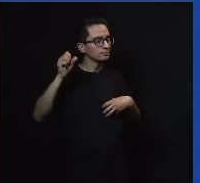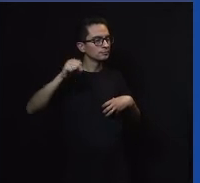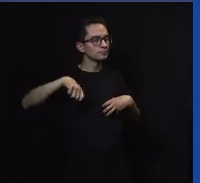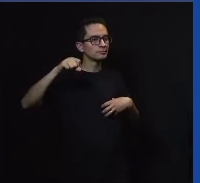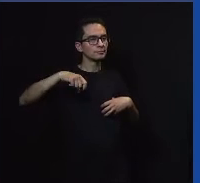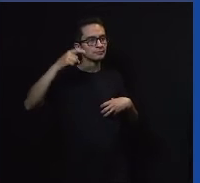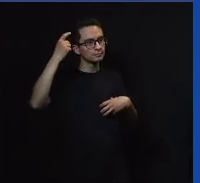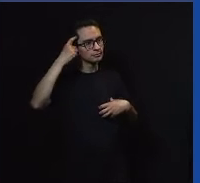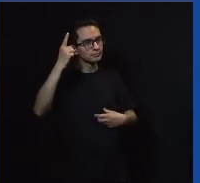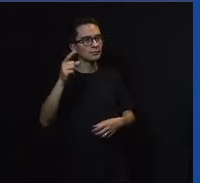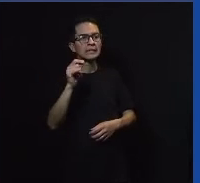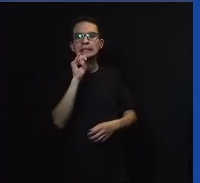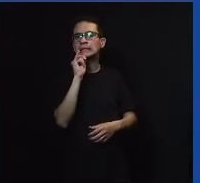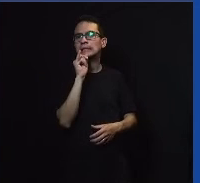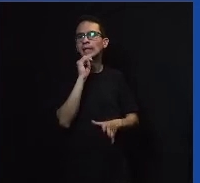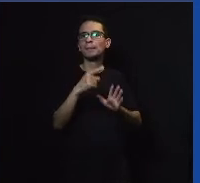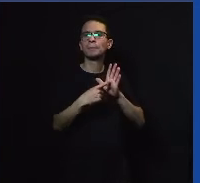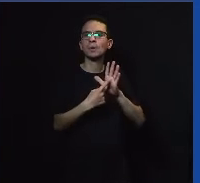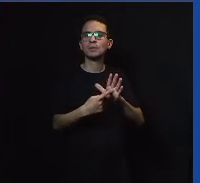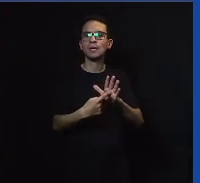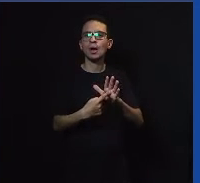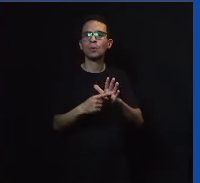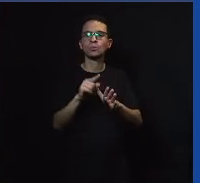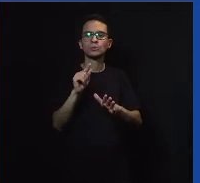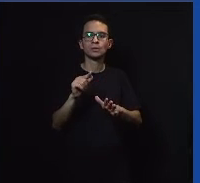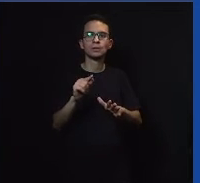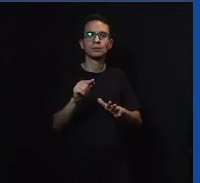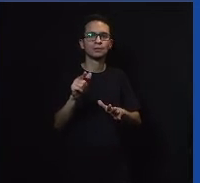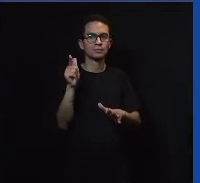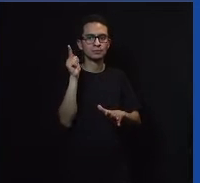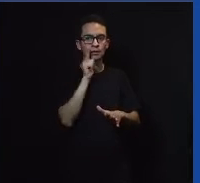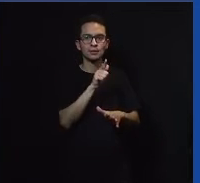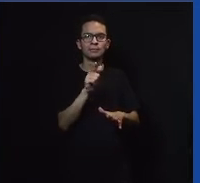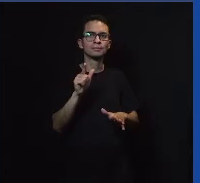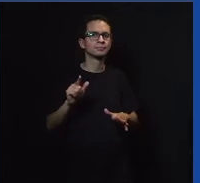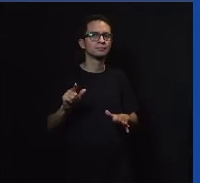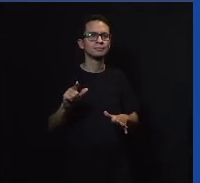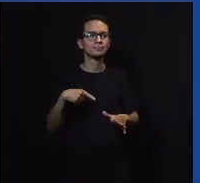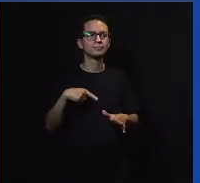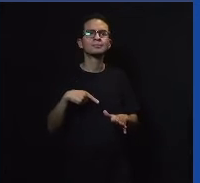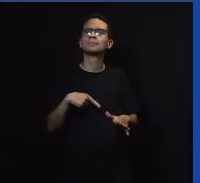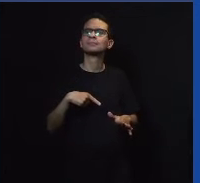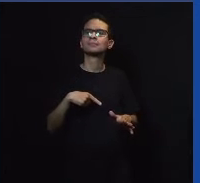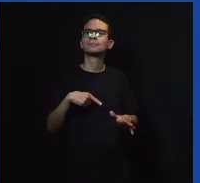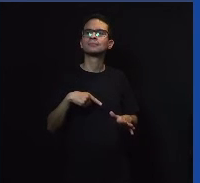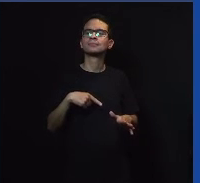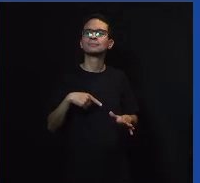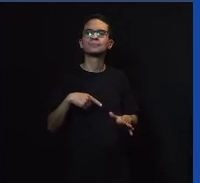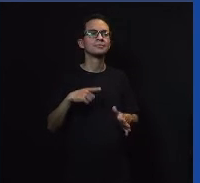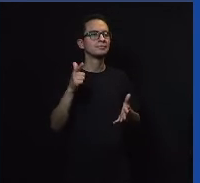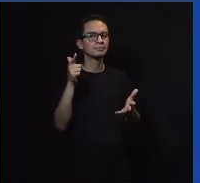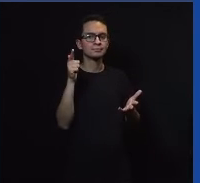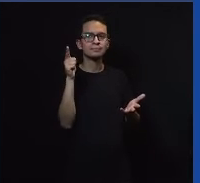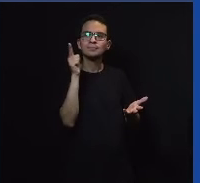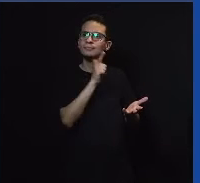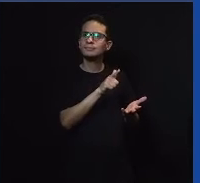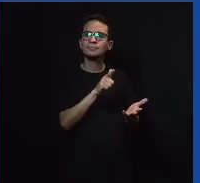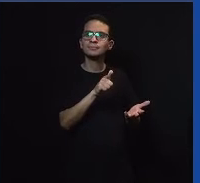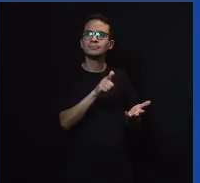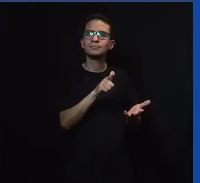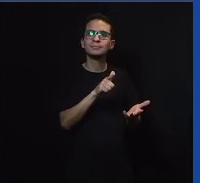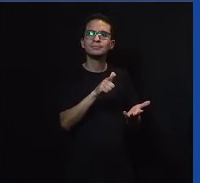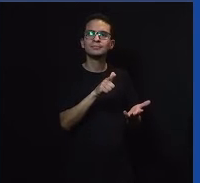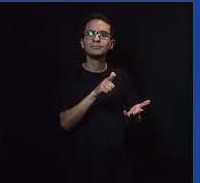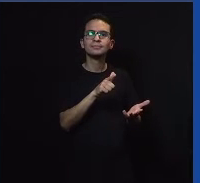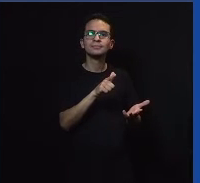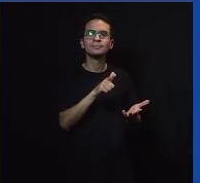exemplos, mostrava, né, atividades que a gente já tinha feito nas escolas e, principalmente, os resultados que isso tinha dado, tanto em termos de